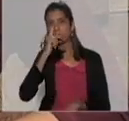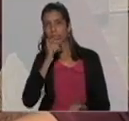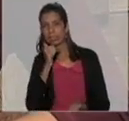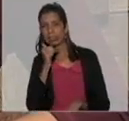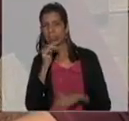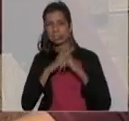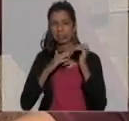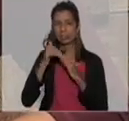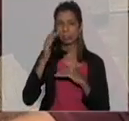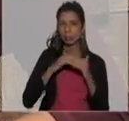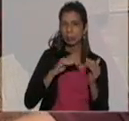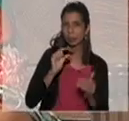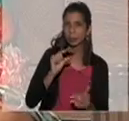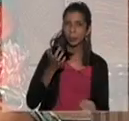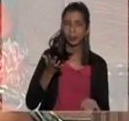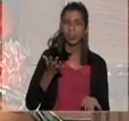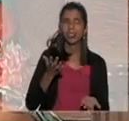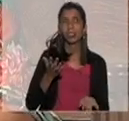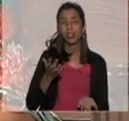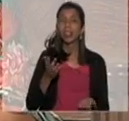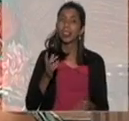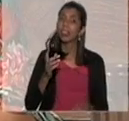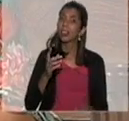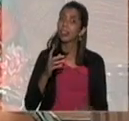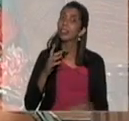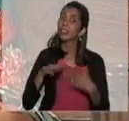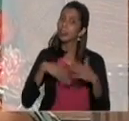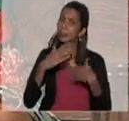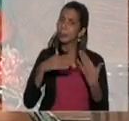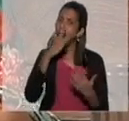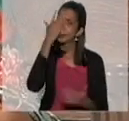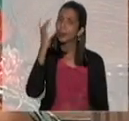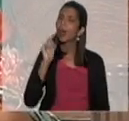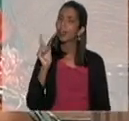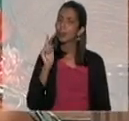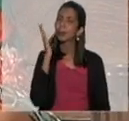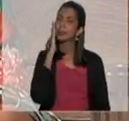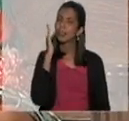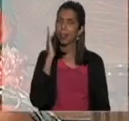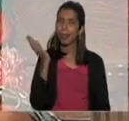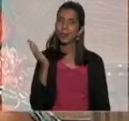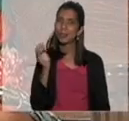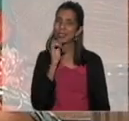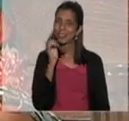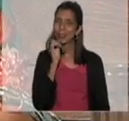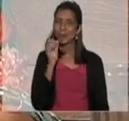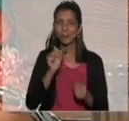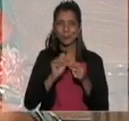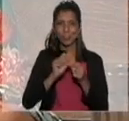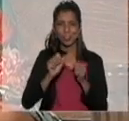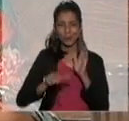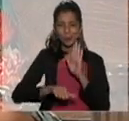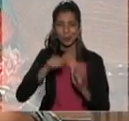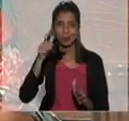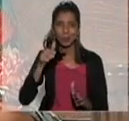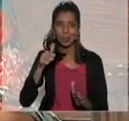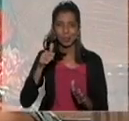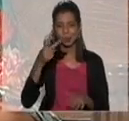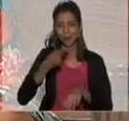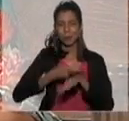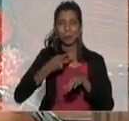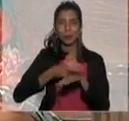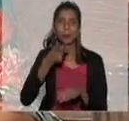talentosa isso durante muito tempo mas aí tem a hora que você é reconhecido né quer dizer eu acho que quando eu fiz o baro esperança que foi meu primeiro